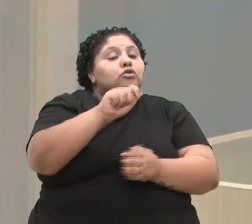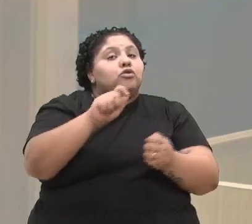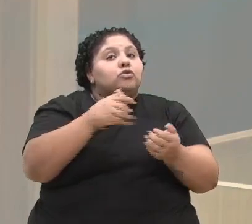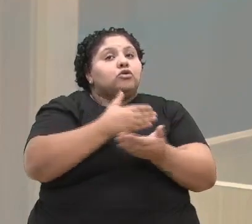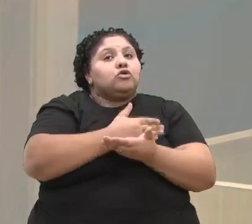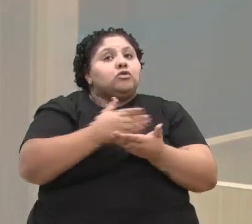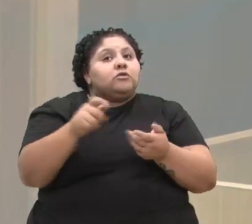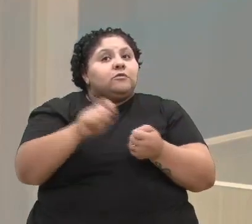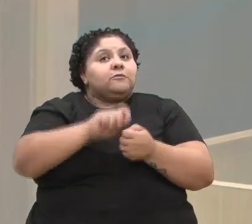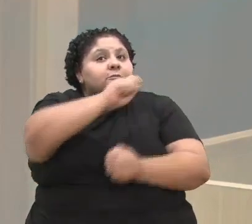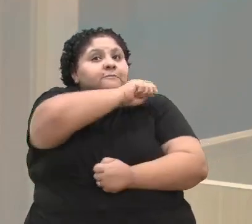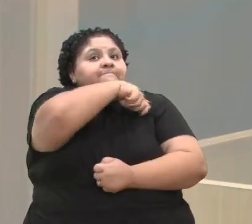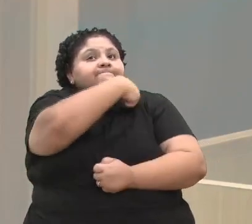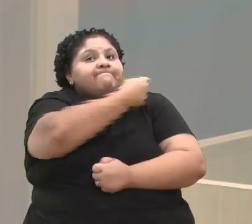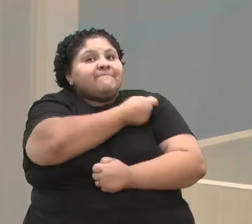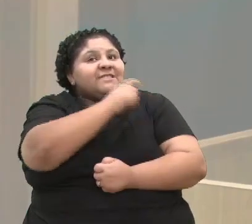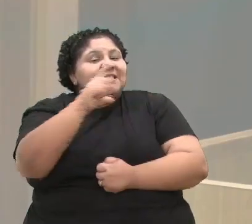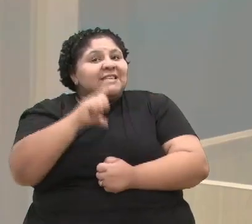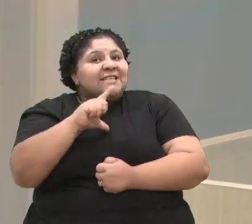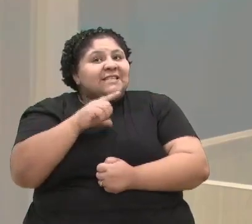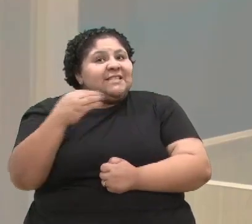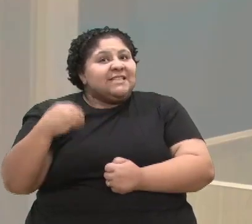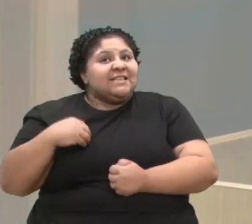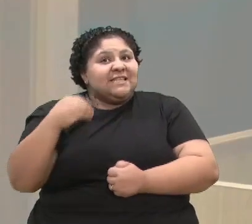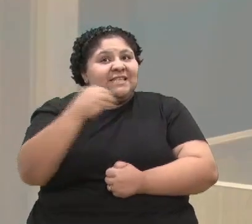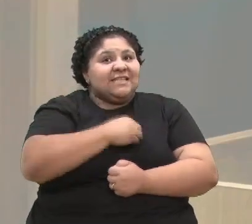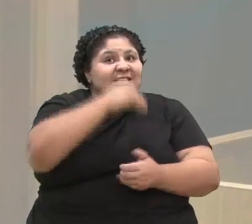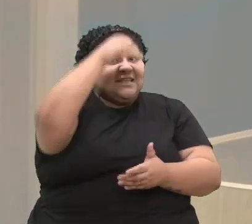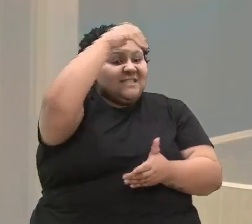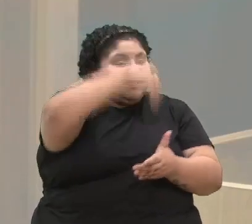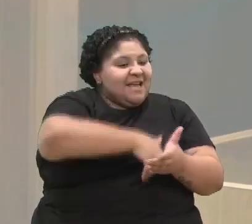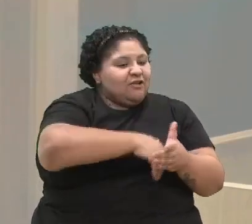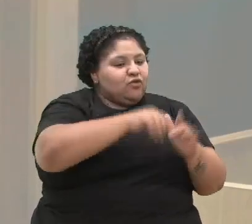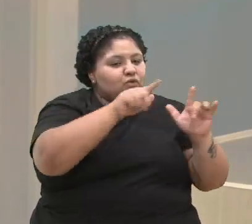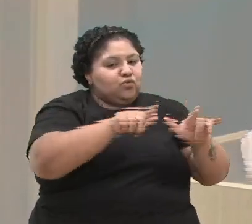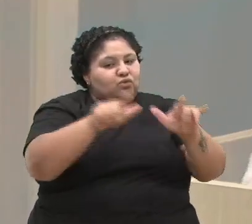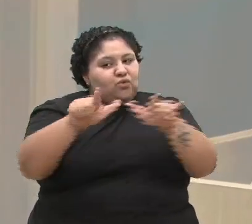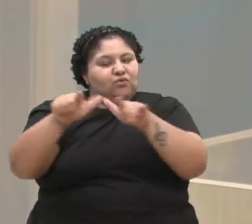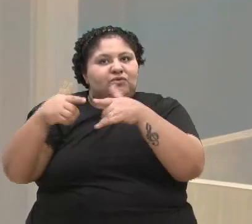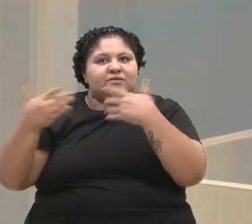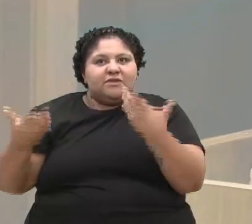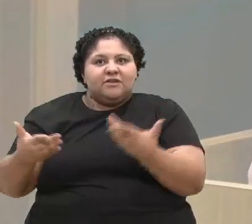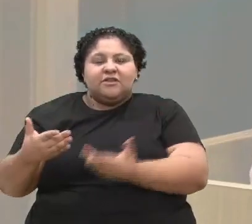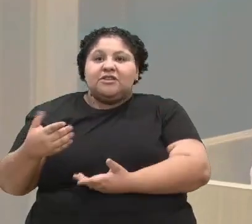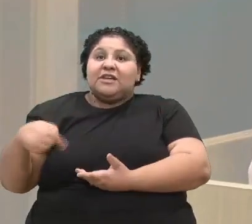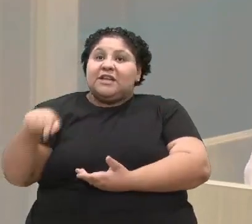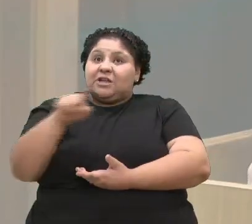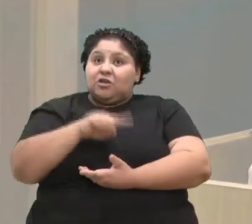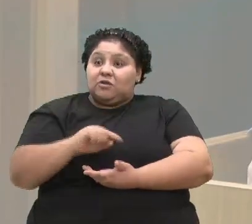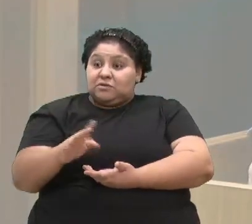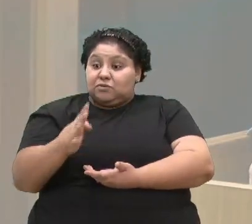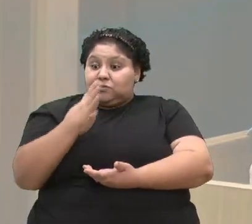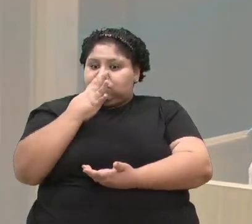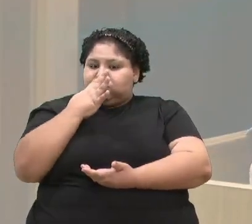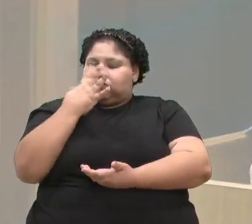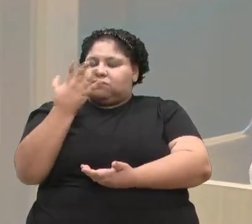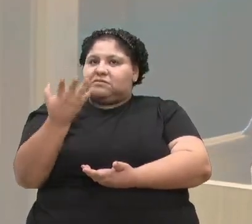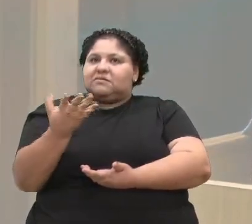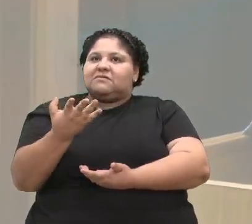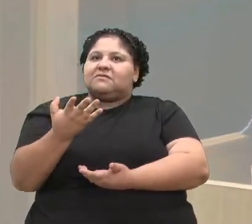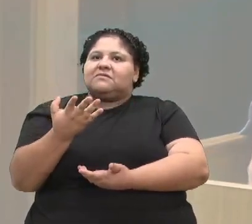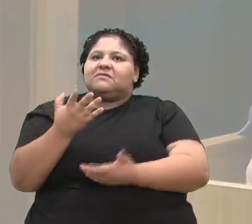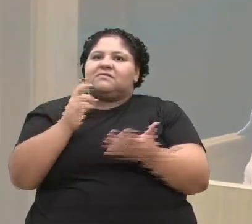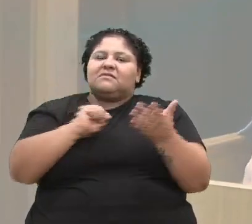para ver se existiam médicos dentro dos consultórios. Para nossa surpresa,